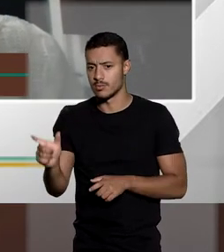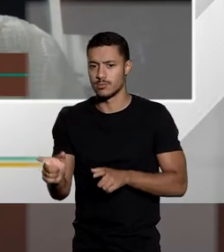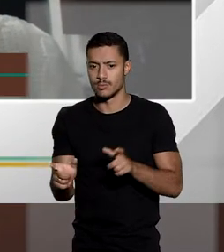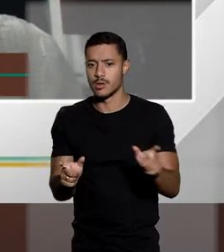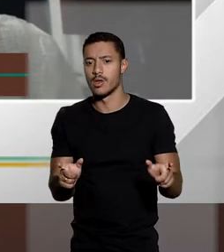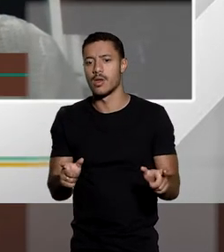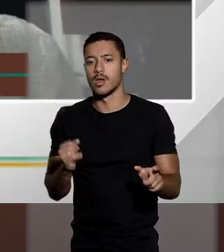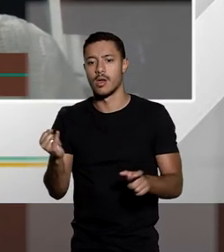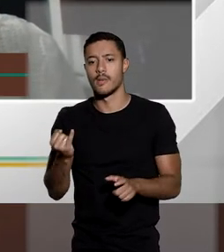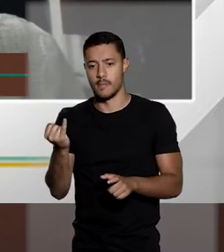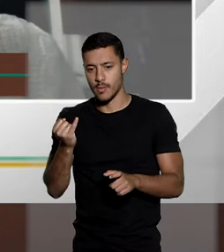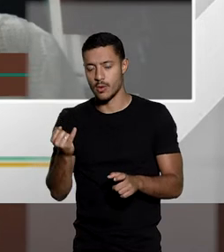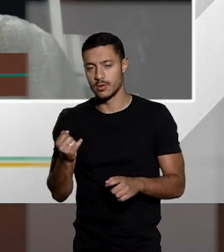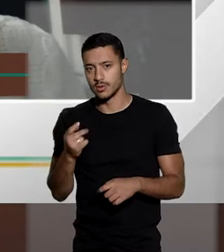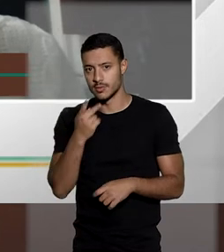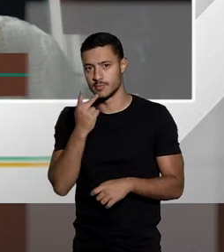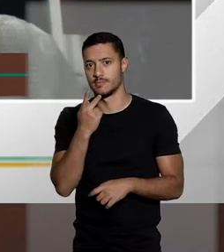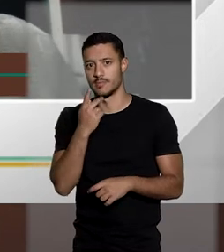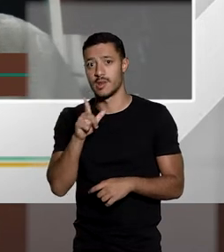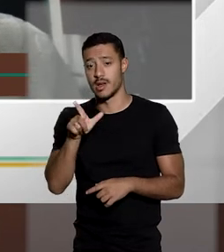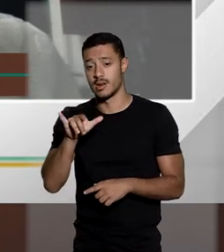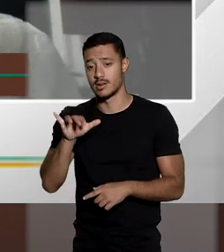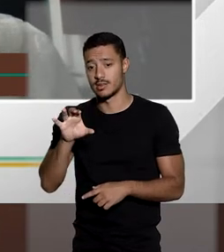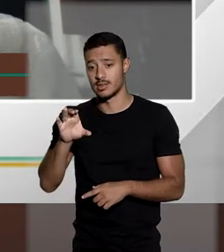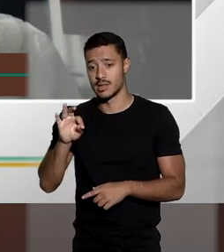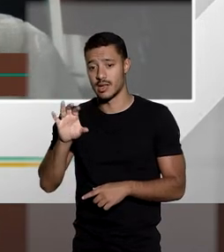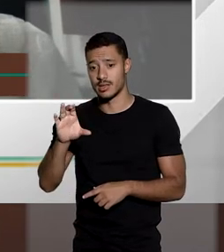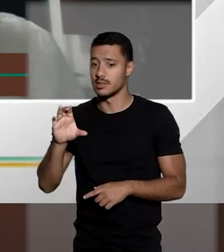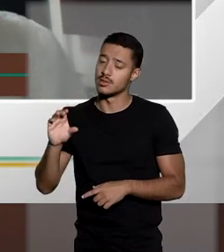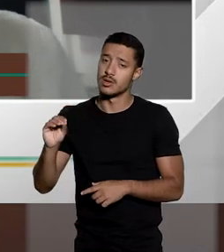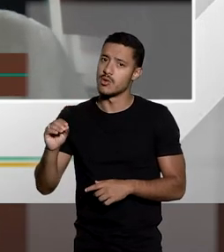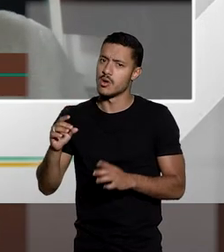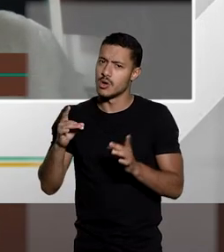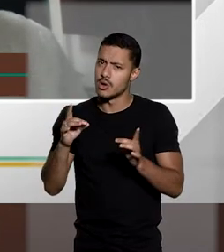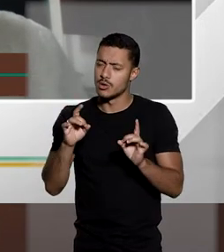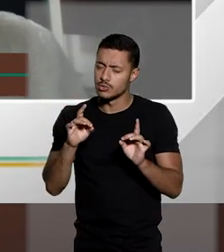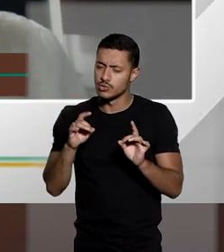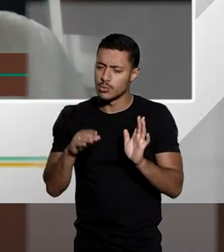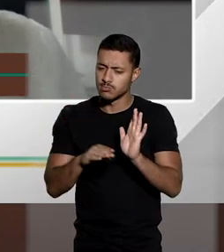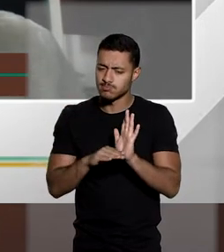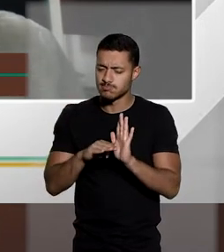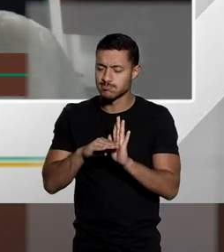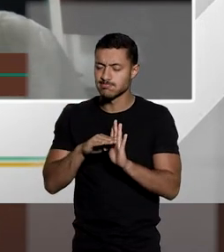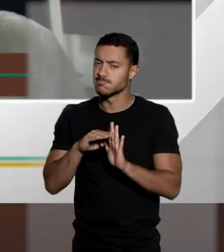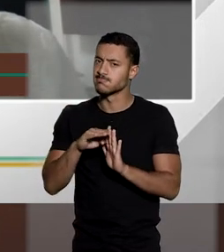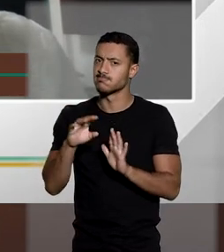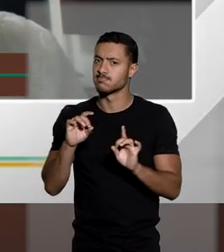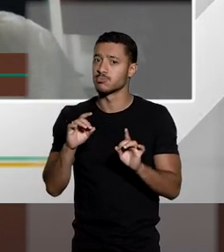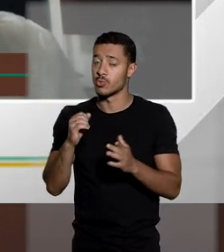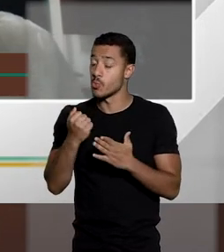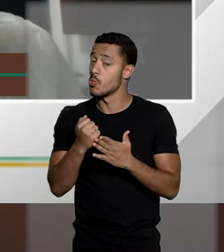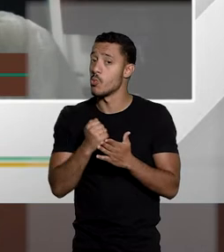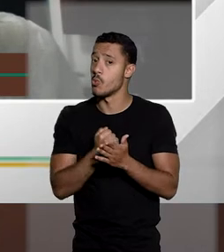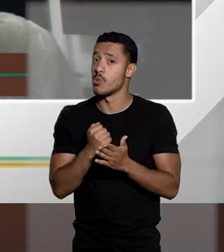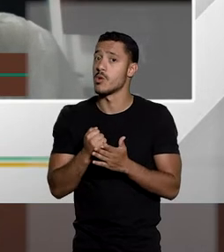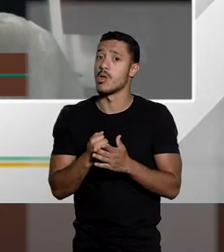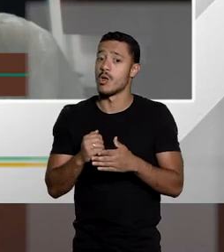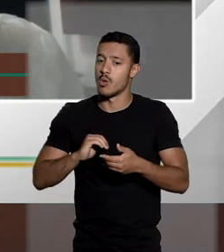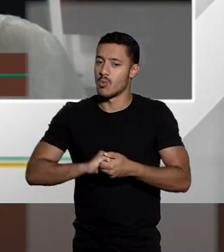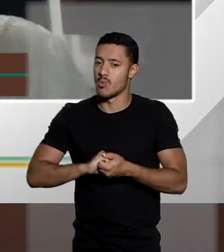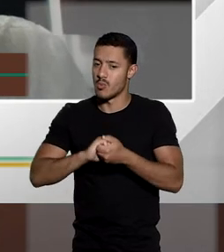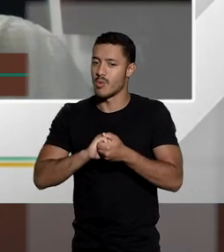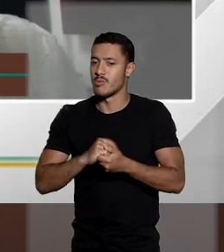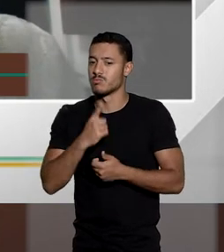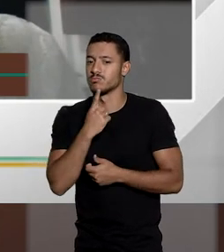é importante realçar isso. A licitação é apenas um procedimento. E o contrato, como o próprio nome diz, é um acordo